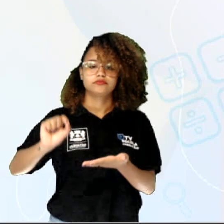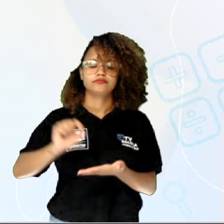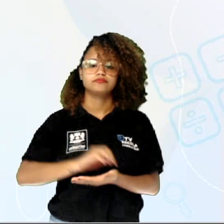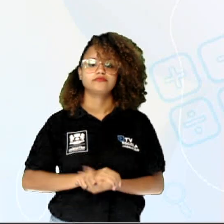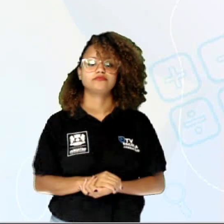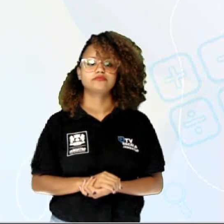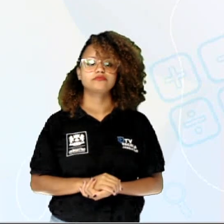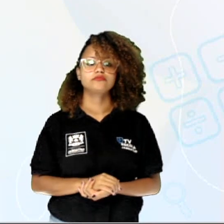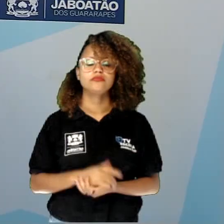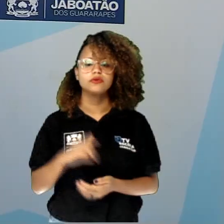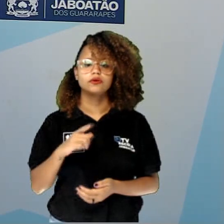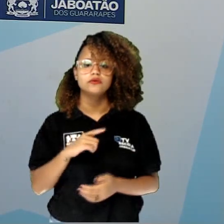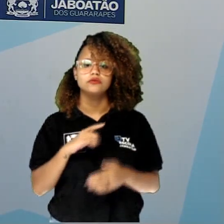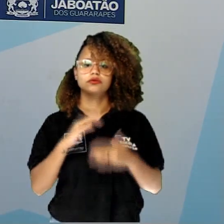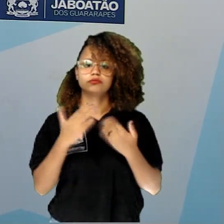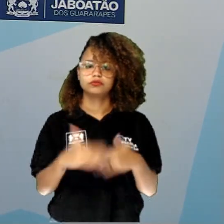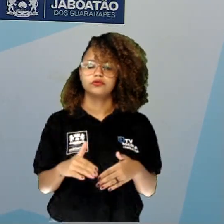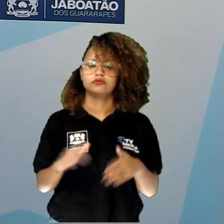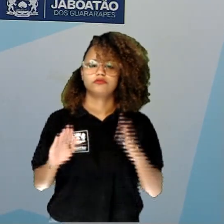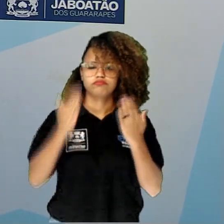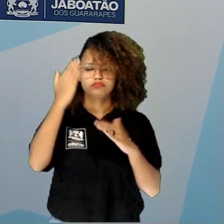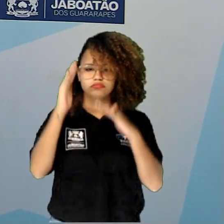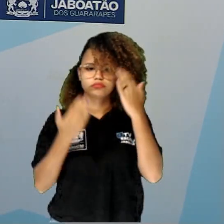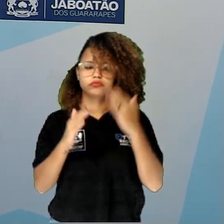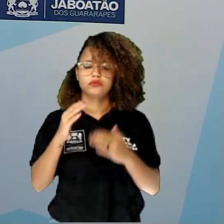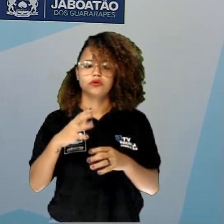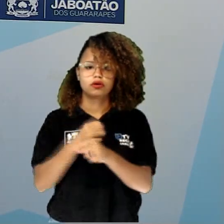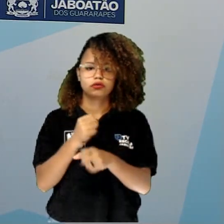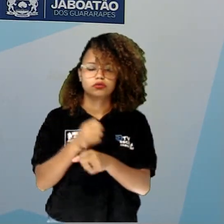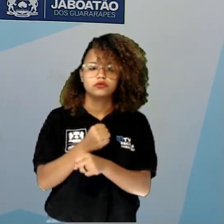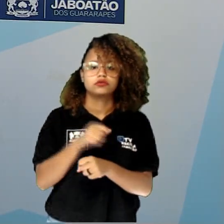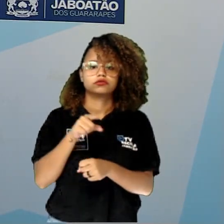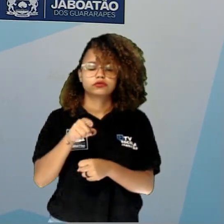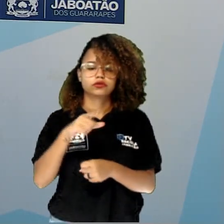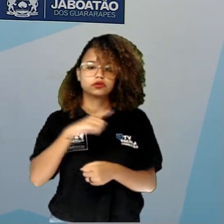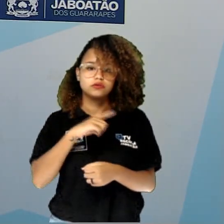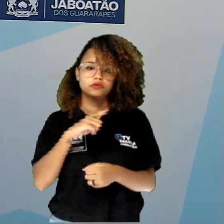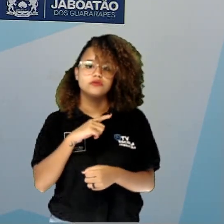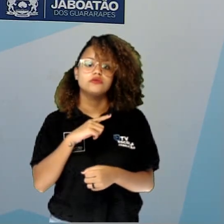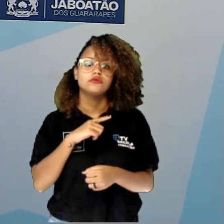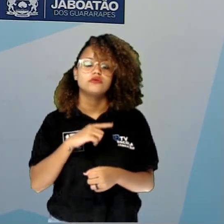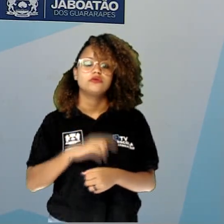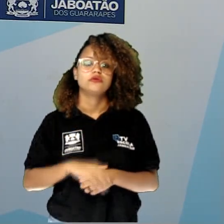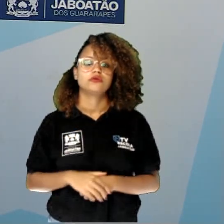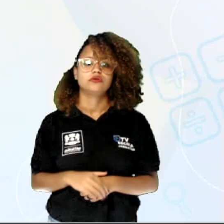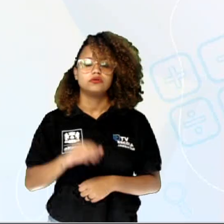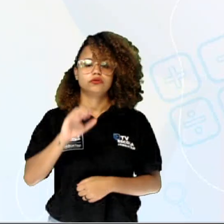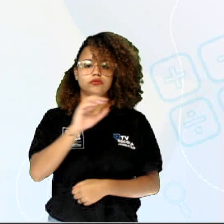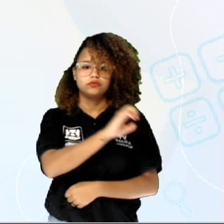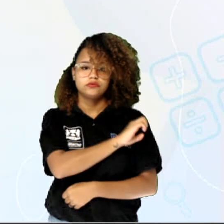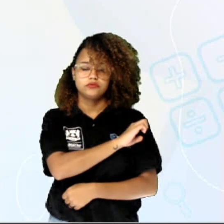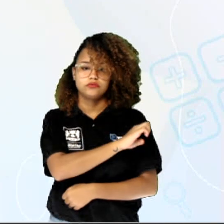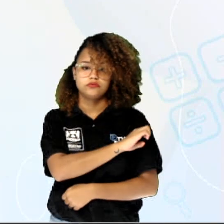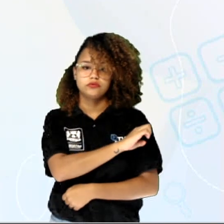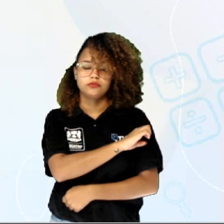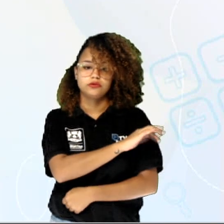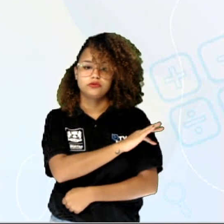240. O x vai ser igual a 240 dividido por 120, o valor de x é 2. A resposta está na letra B de